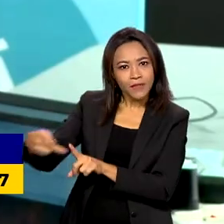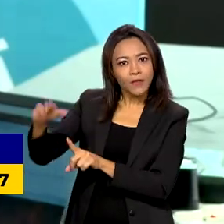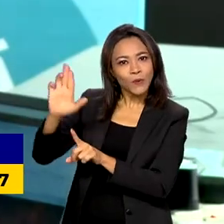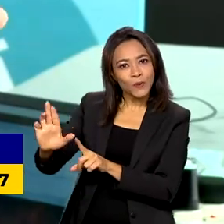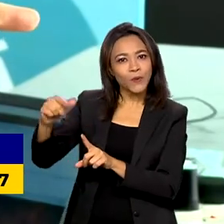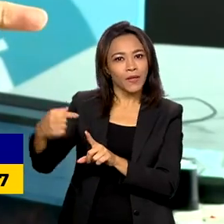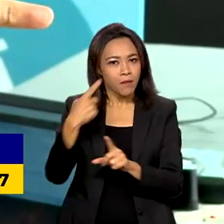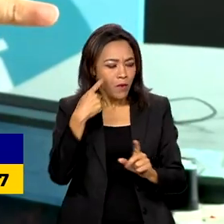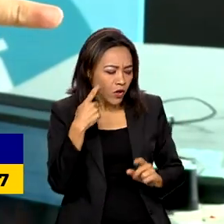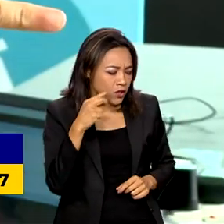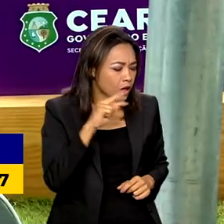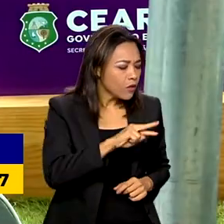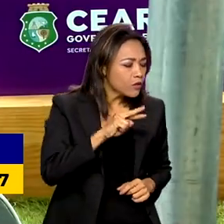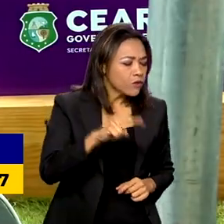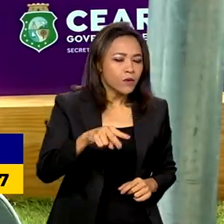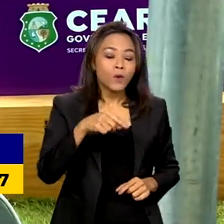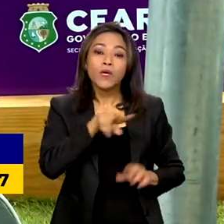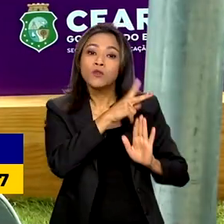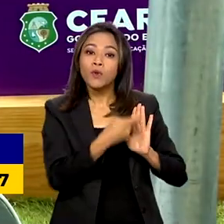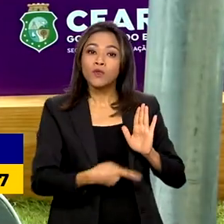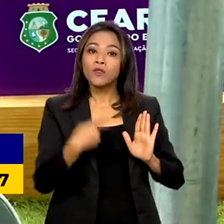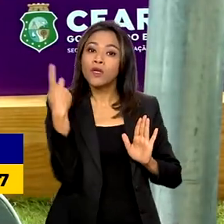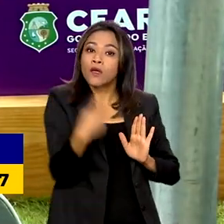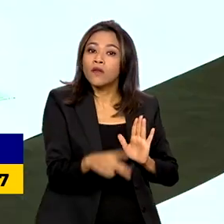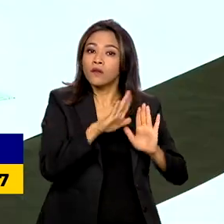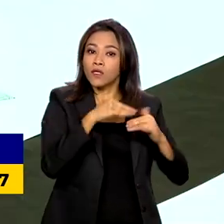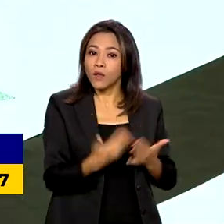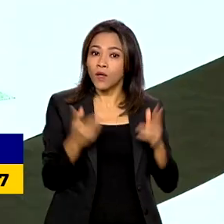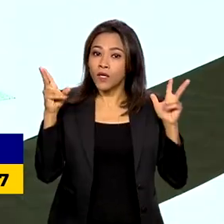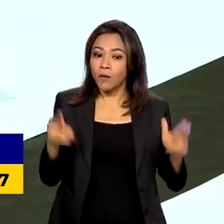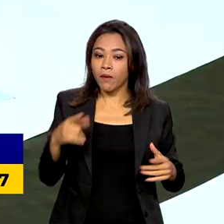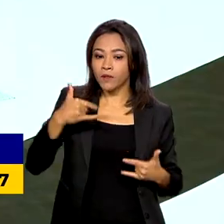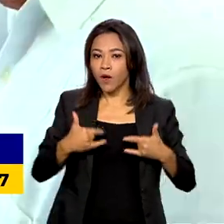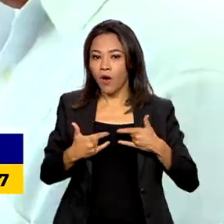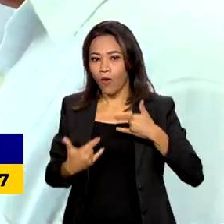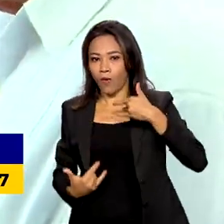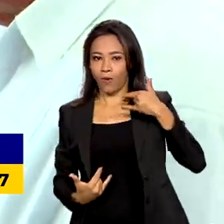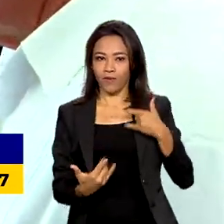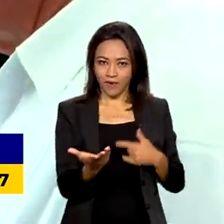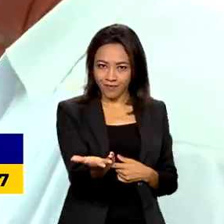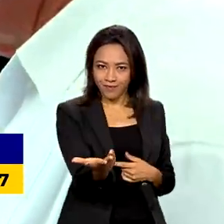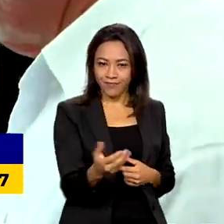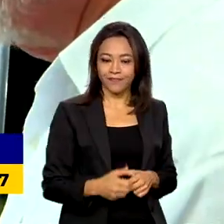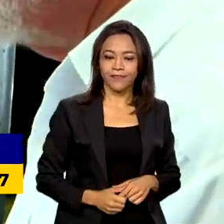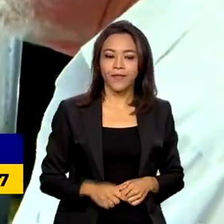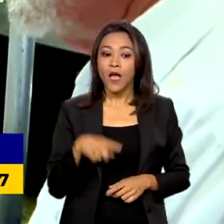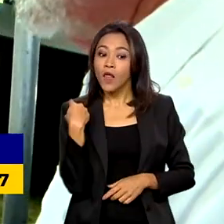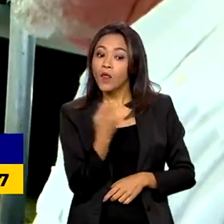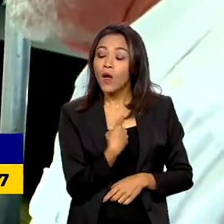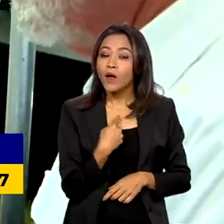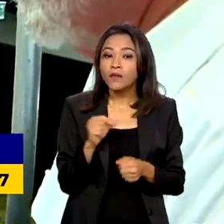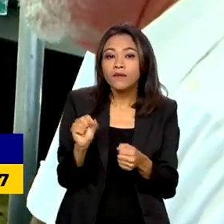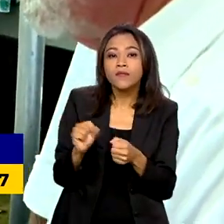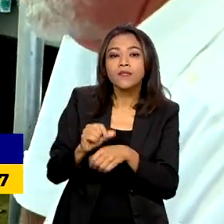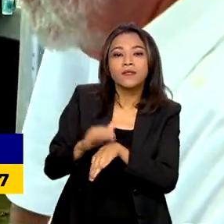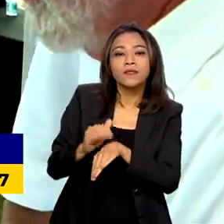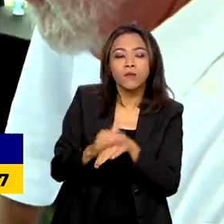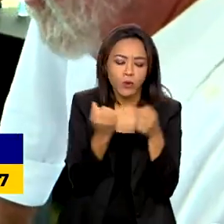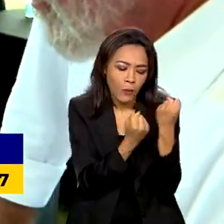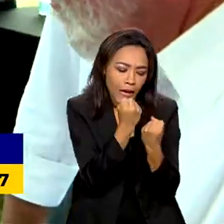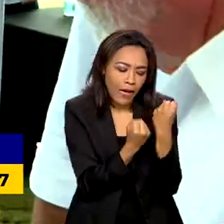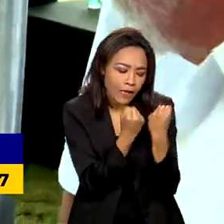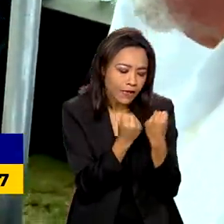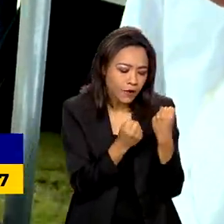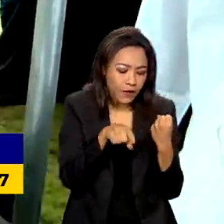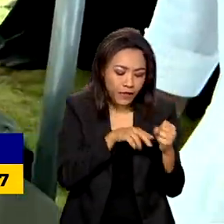desenvolvidos por estudantes de escolas públicas no Ceará, como este robô articulado. Fizemos um carrinho programado com que